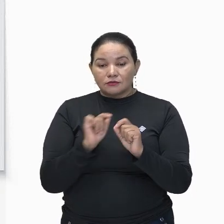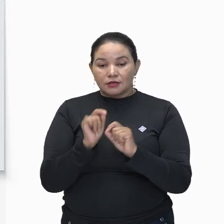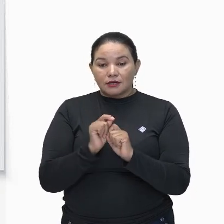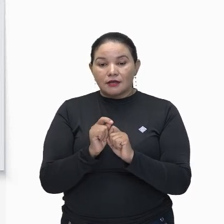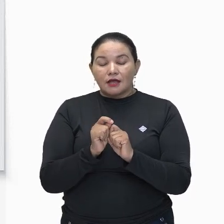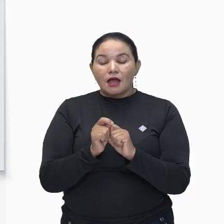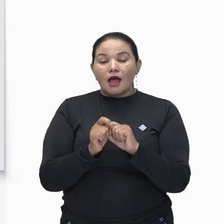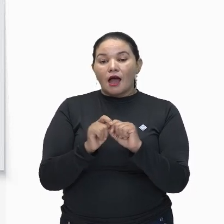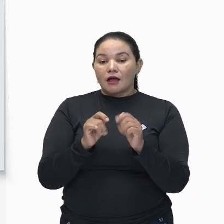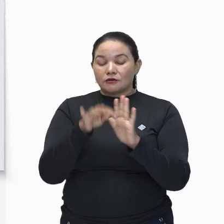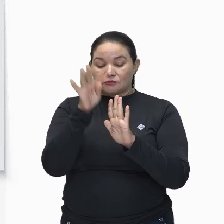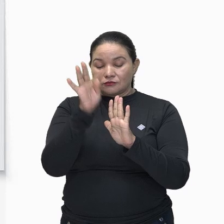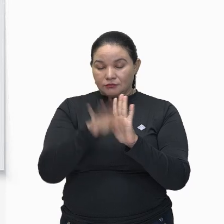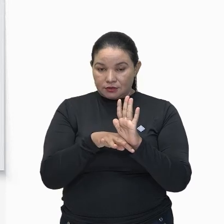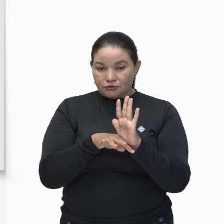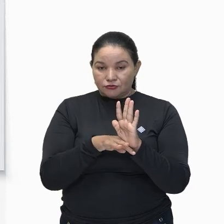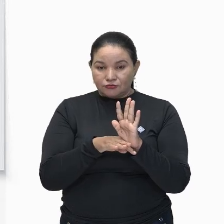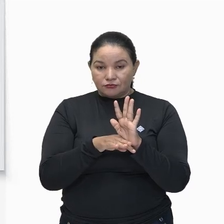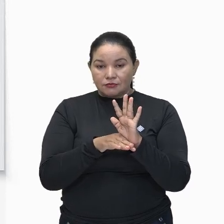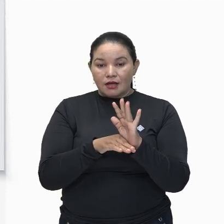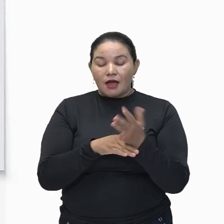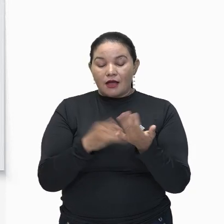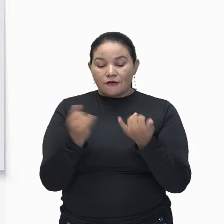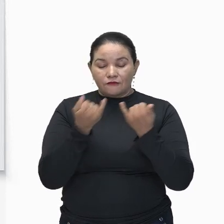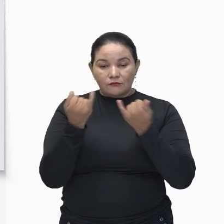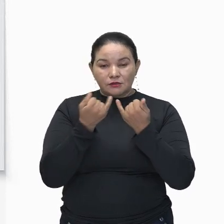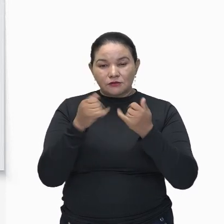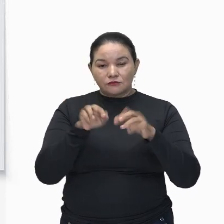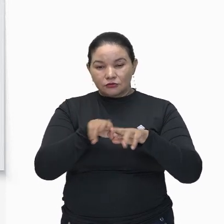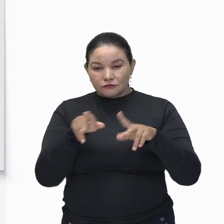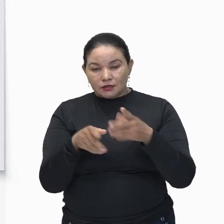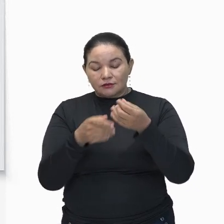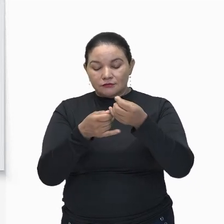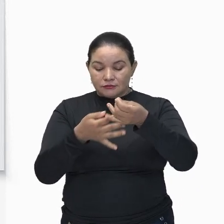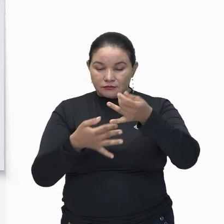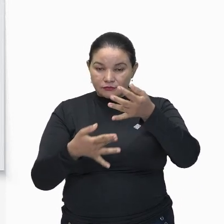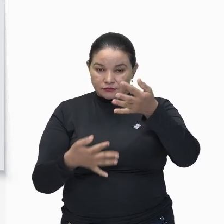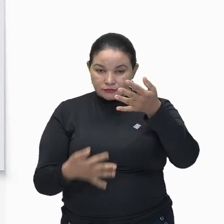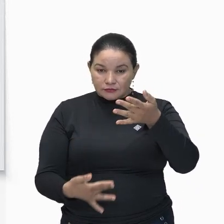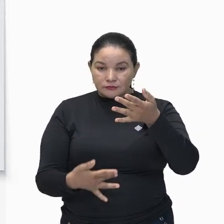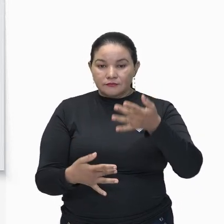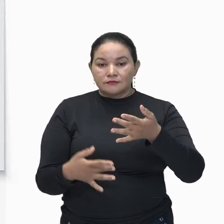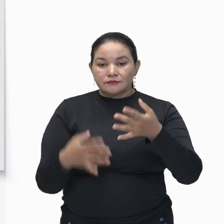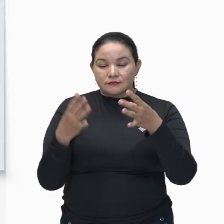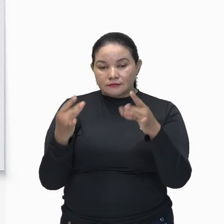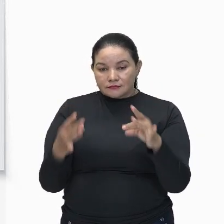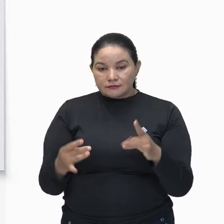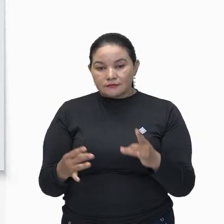são as demais informações sobre o fato, comparando um texto dissertativo, seria o